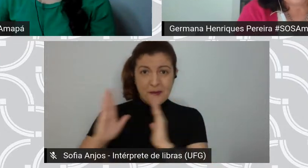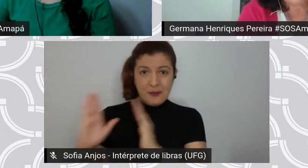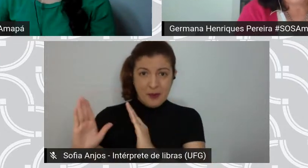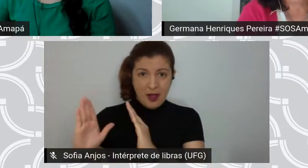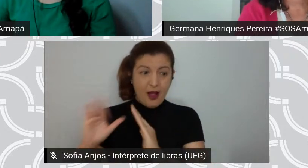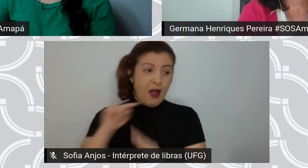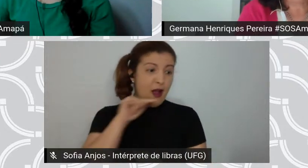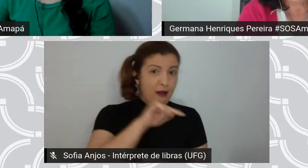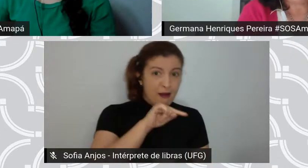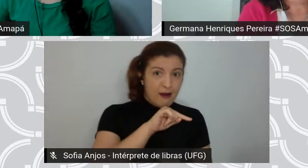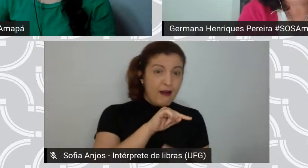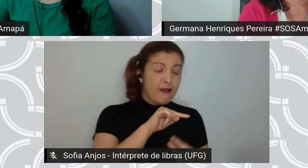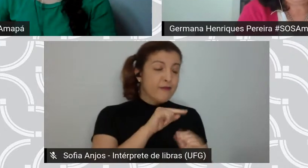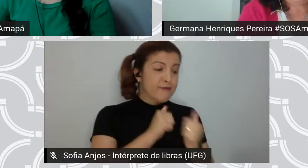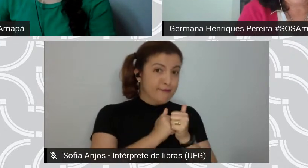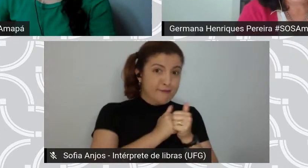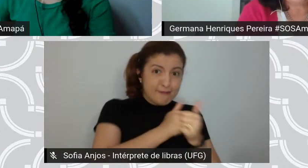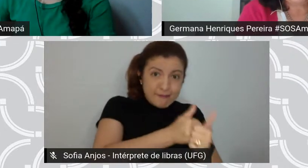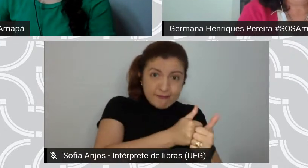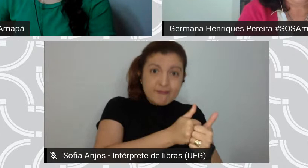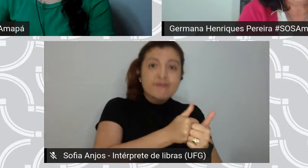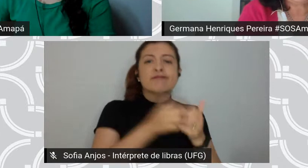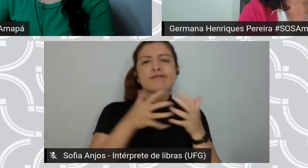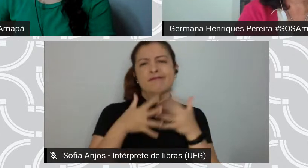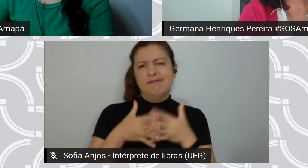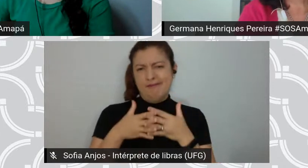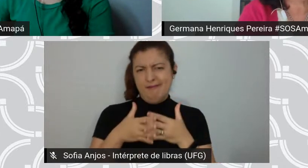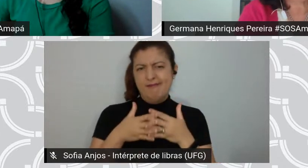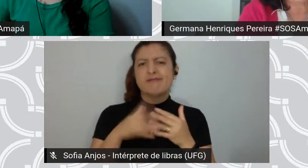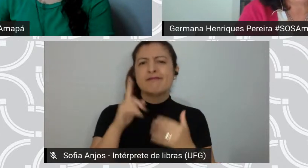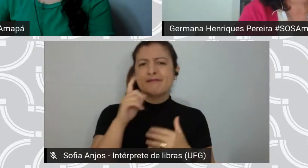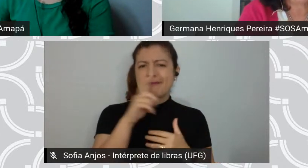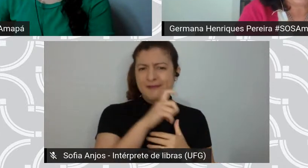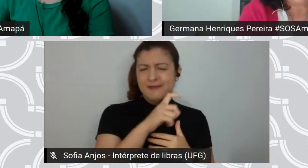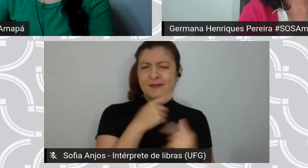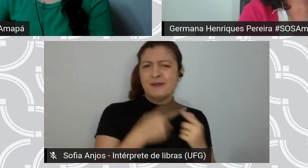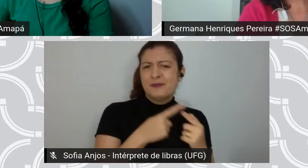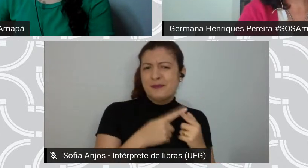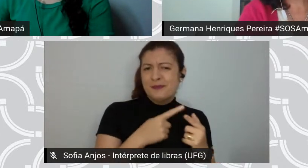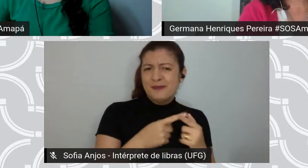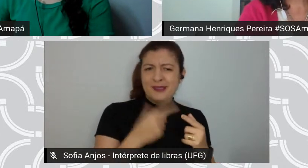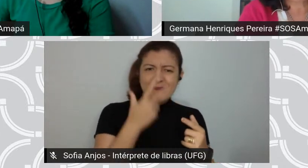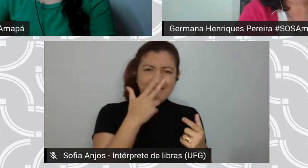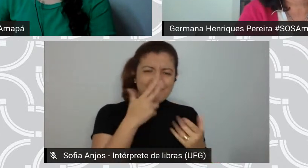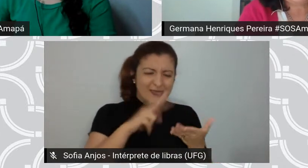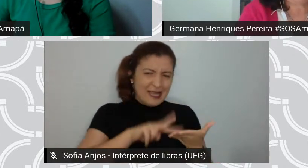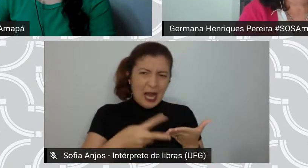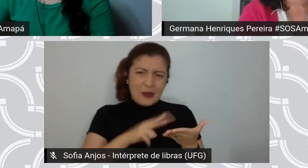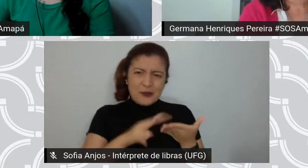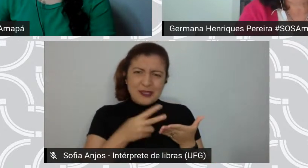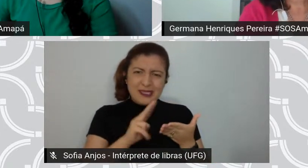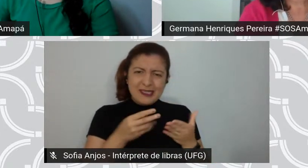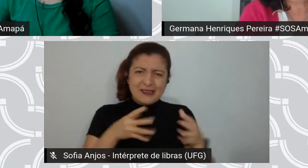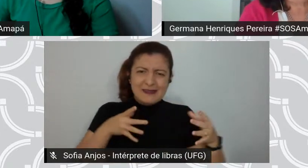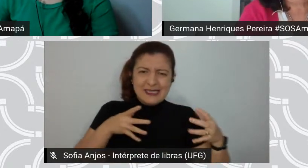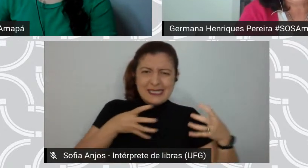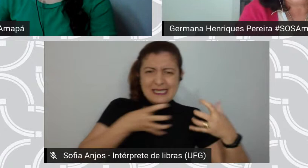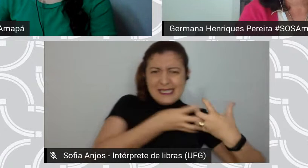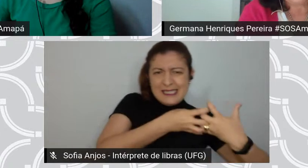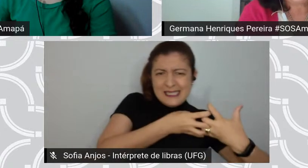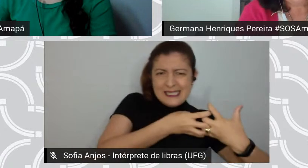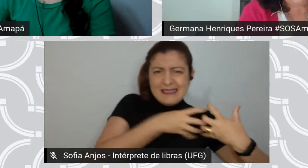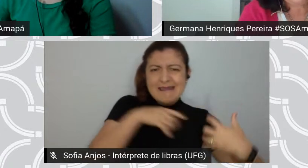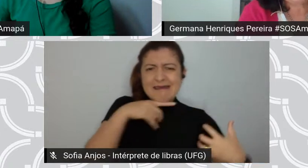mal feitas. Lembro que a escolha do objeto a ser tratado, a necessidade de compreendê-lo em